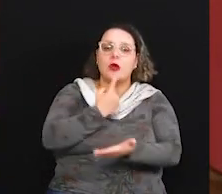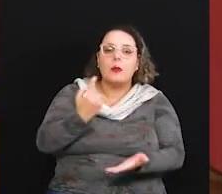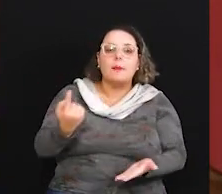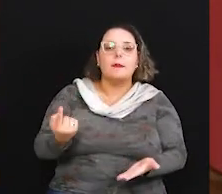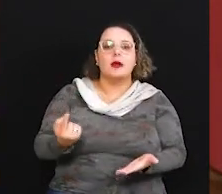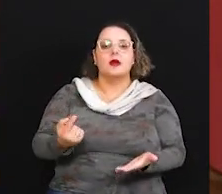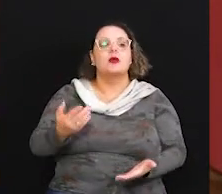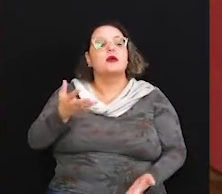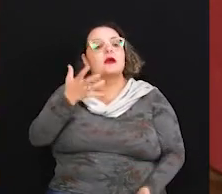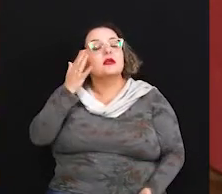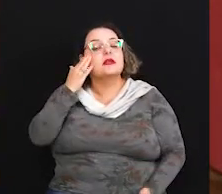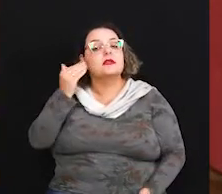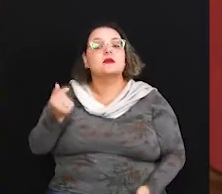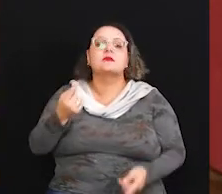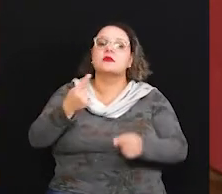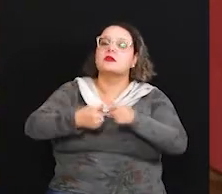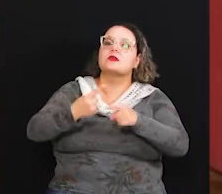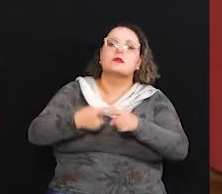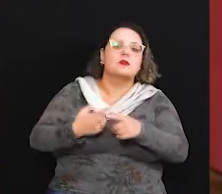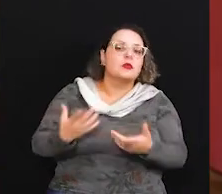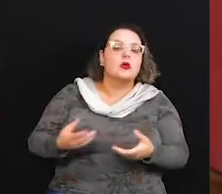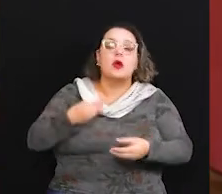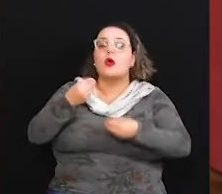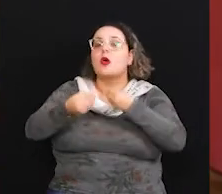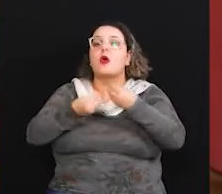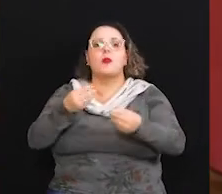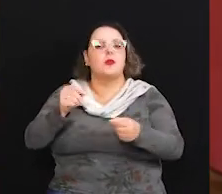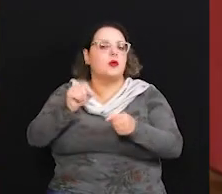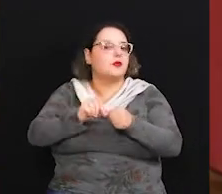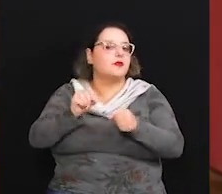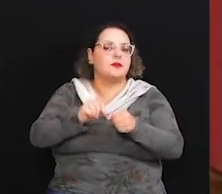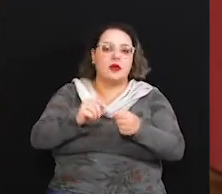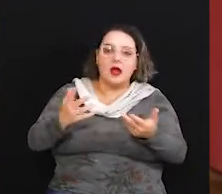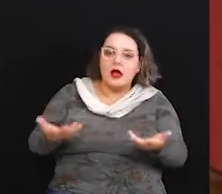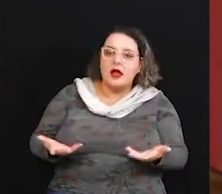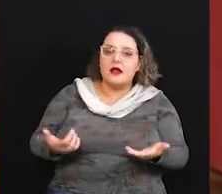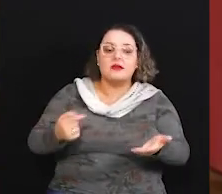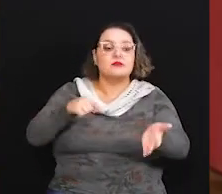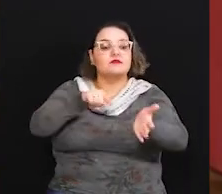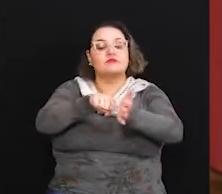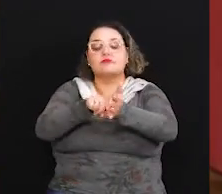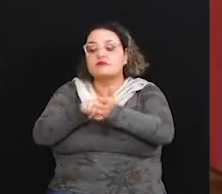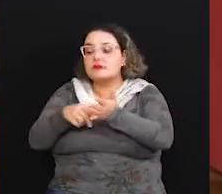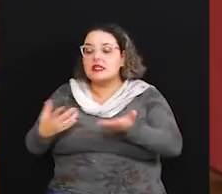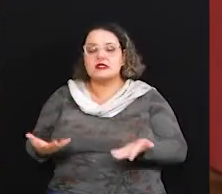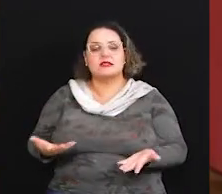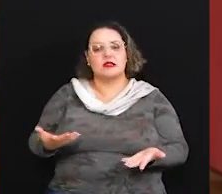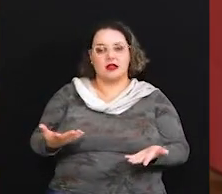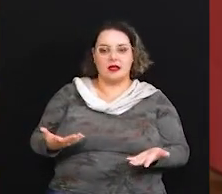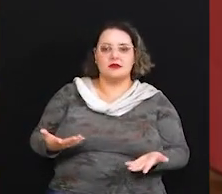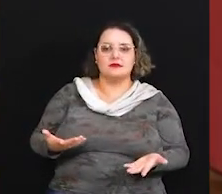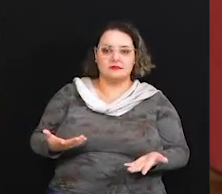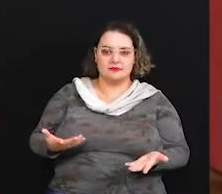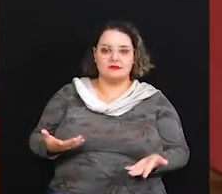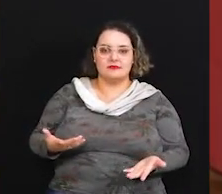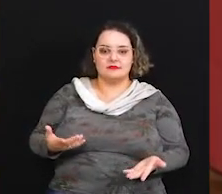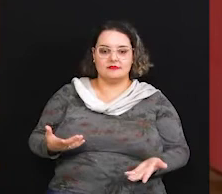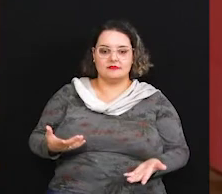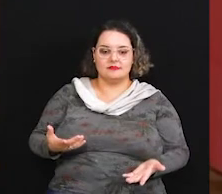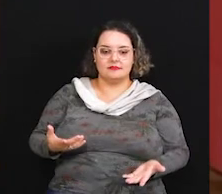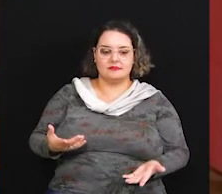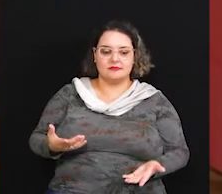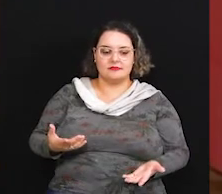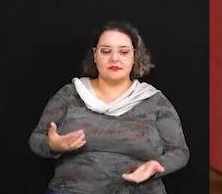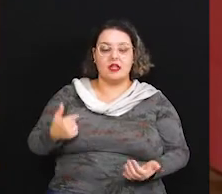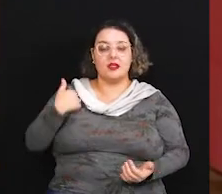perguntam, questionam, querem saber o porquê, como é que faz, e vamos investigar. Então, eu penso